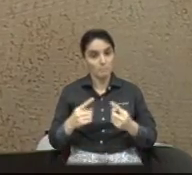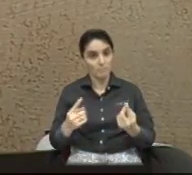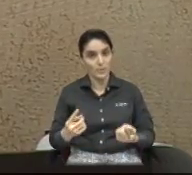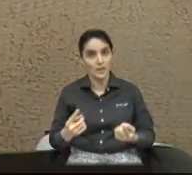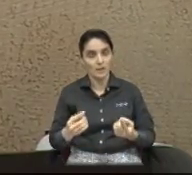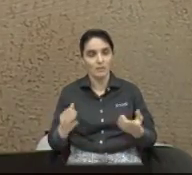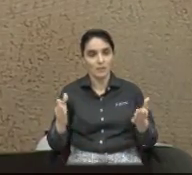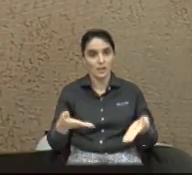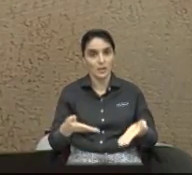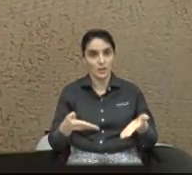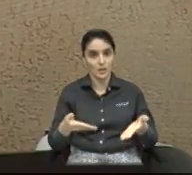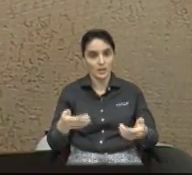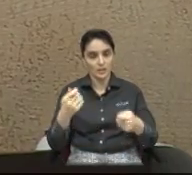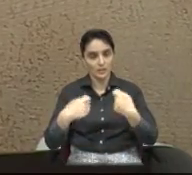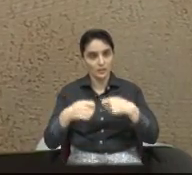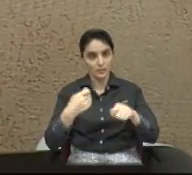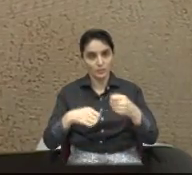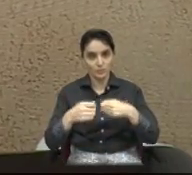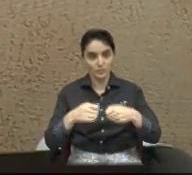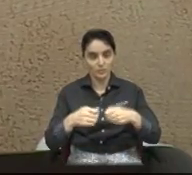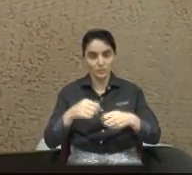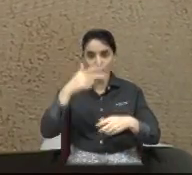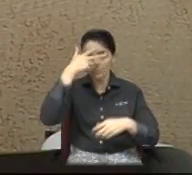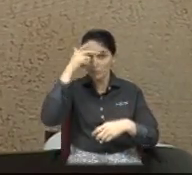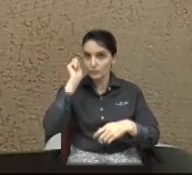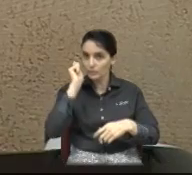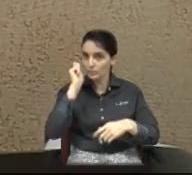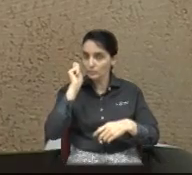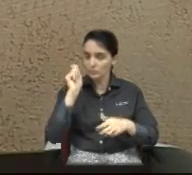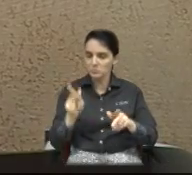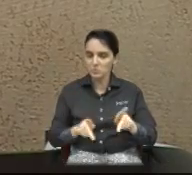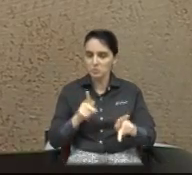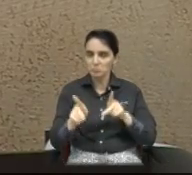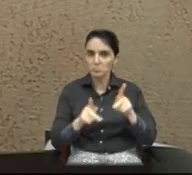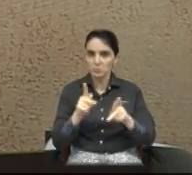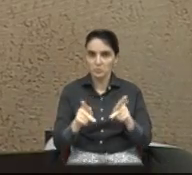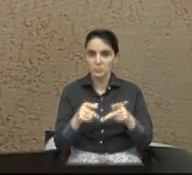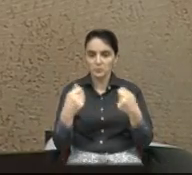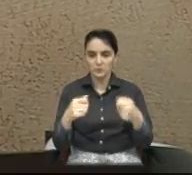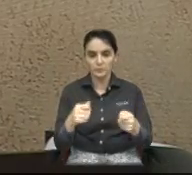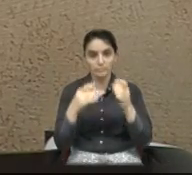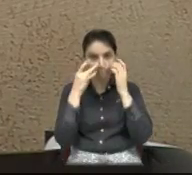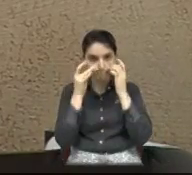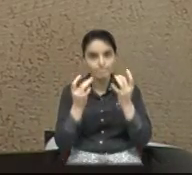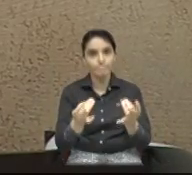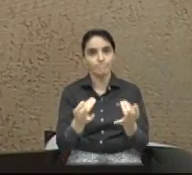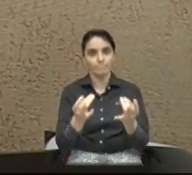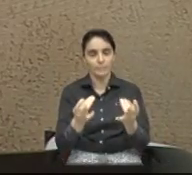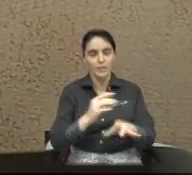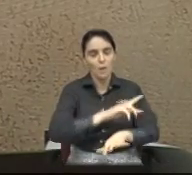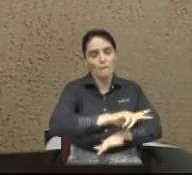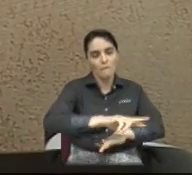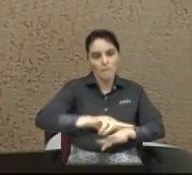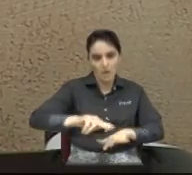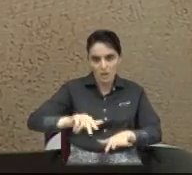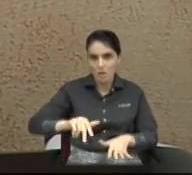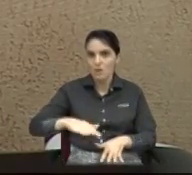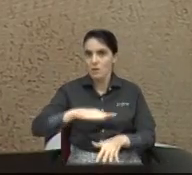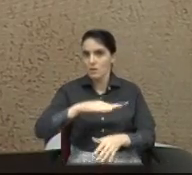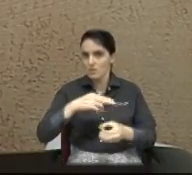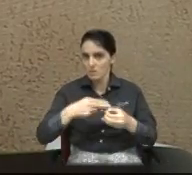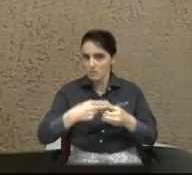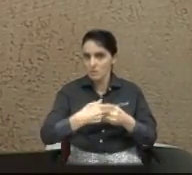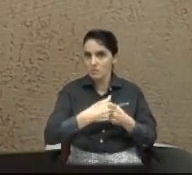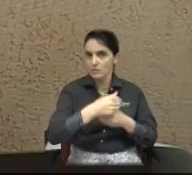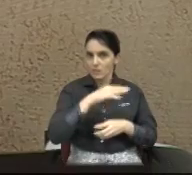à administração pública regulamentar essa alternativa, que já é uma realidade de diversos municípios de Limeira. Outro